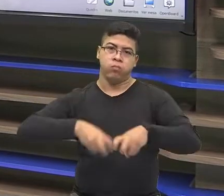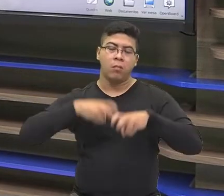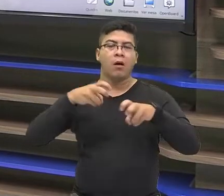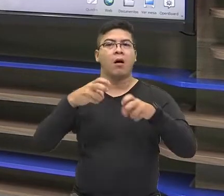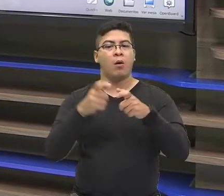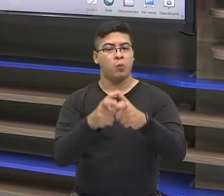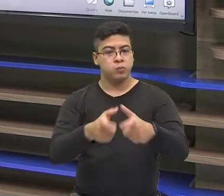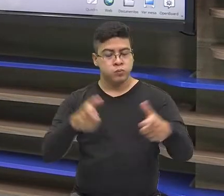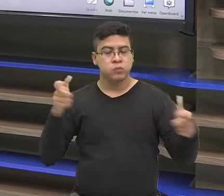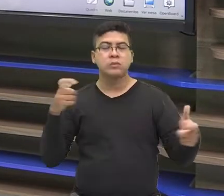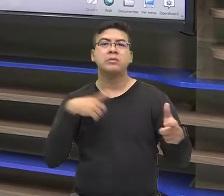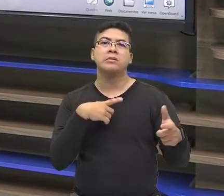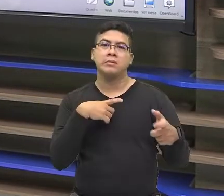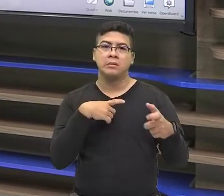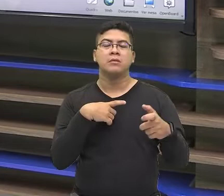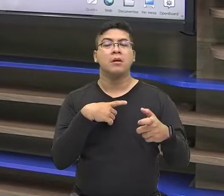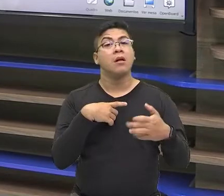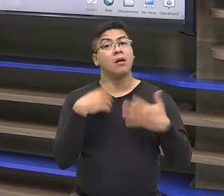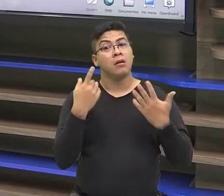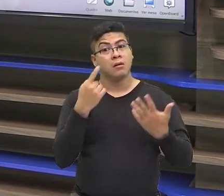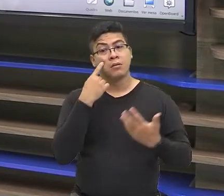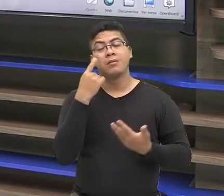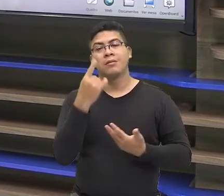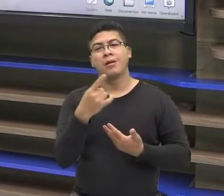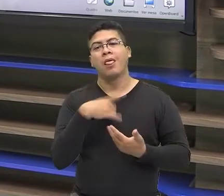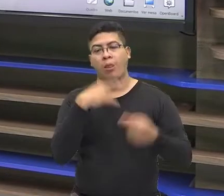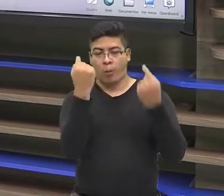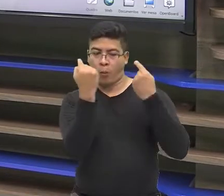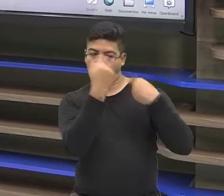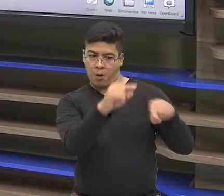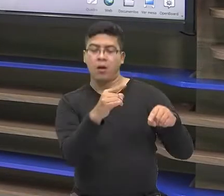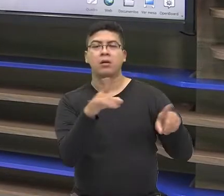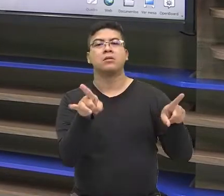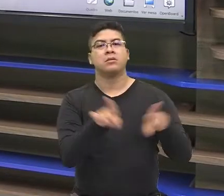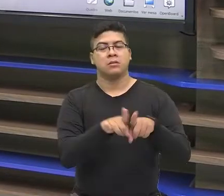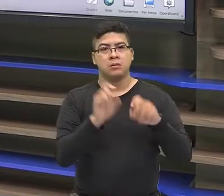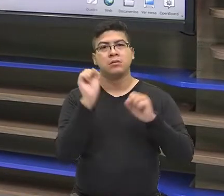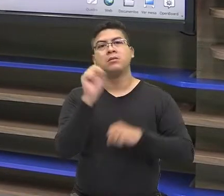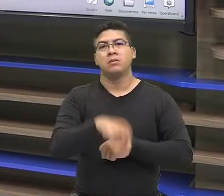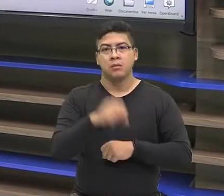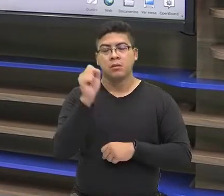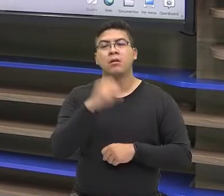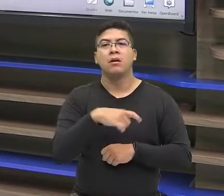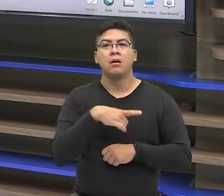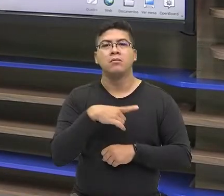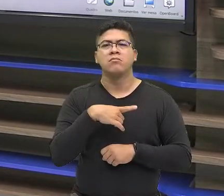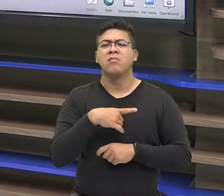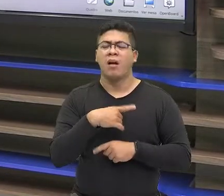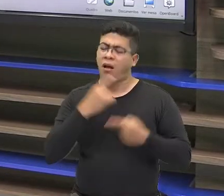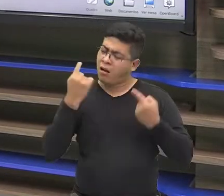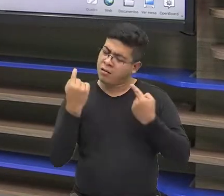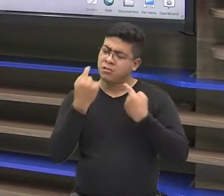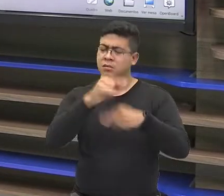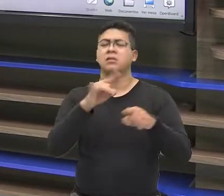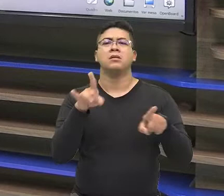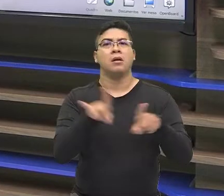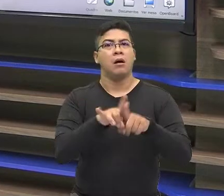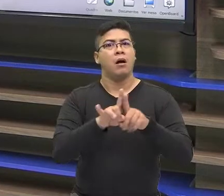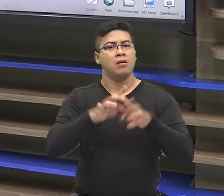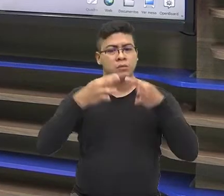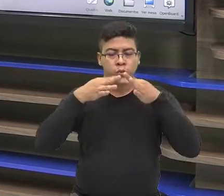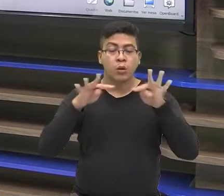vira um grande fazendeiro. Então, notem aí que há uma crítica, sim, essa análise muito radical, mas é coisa ali